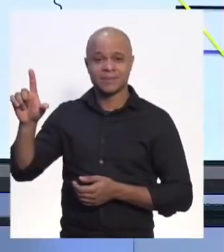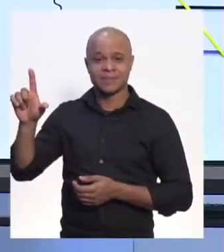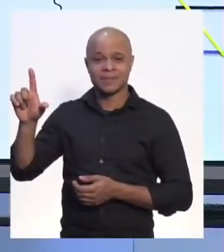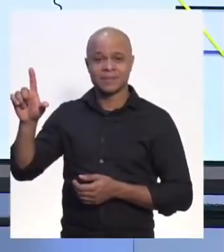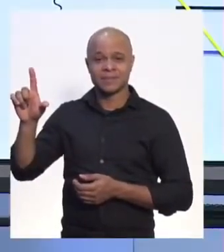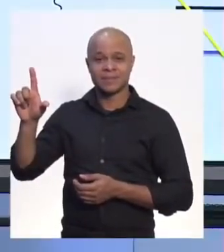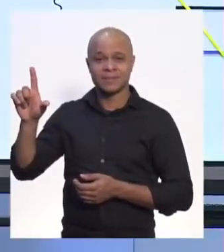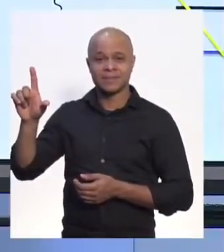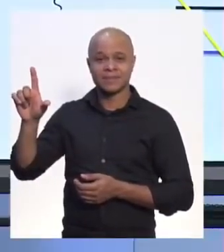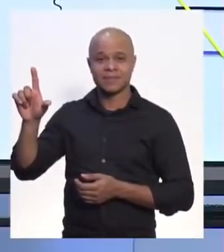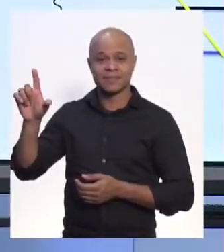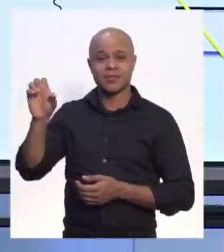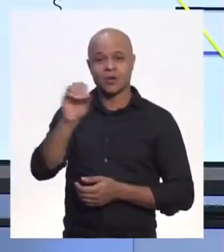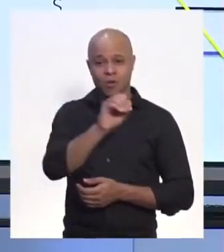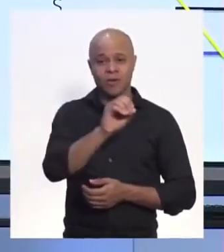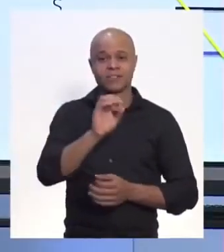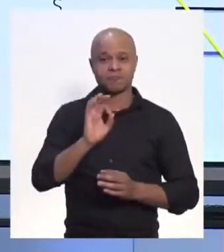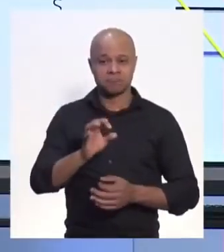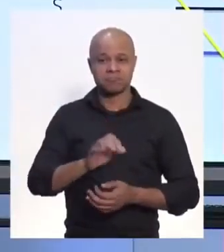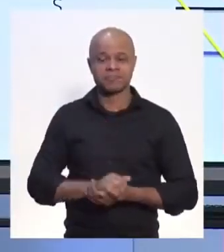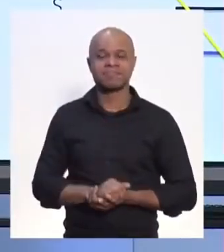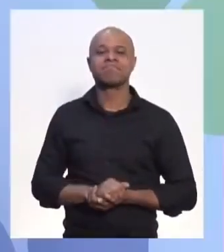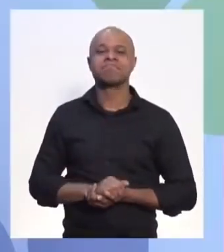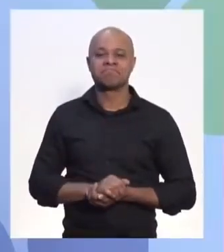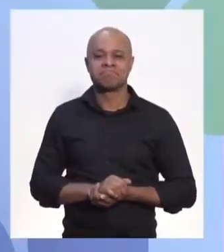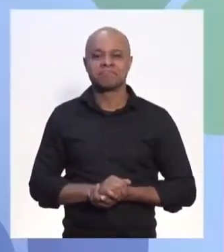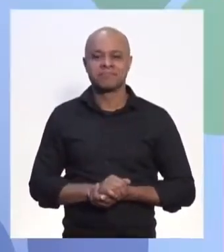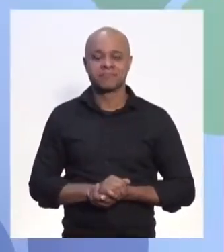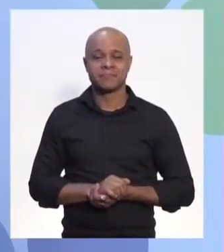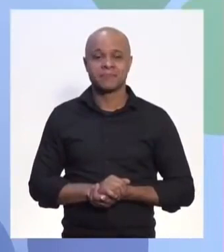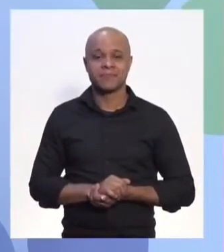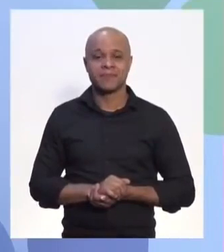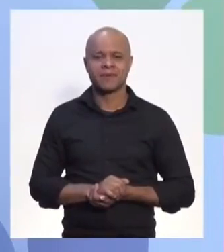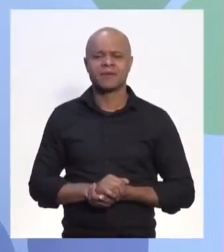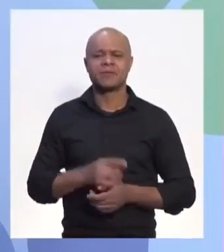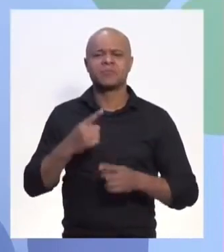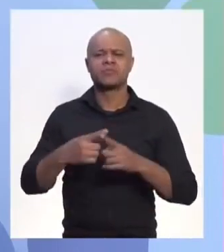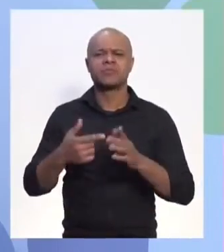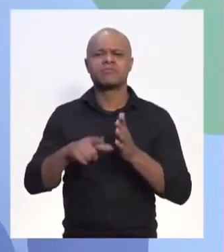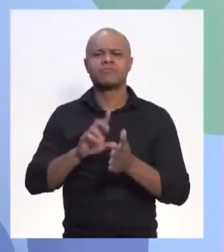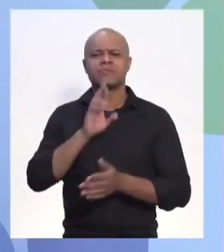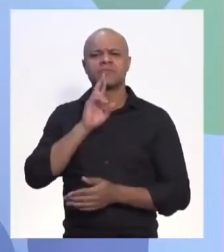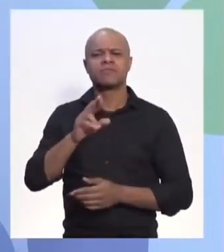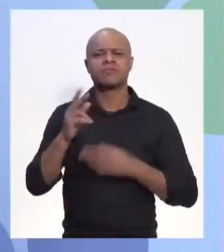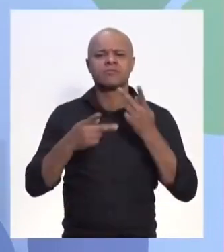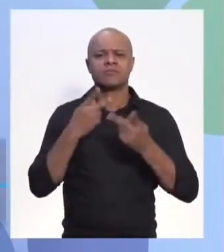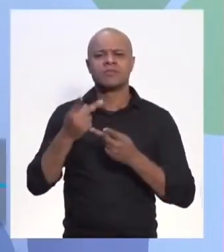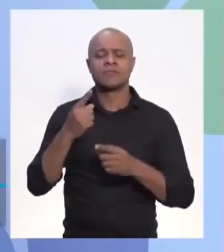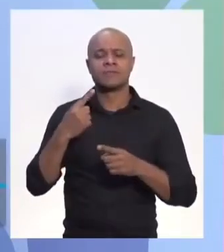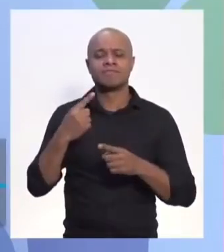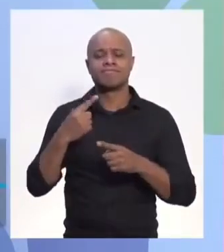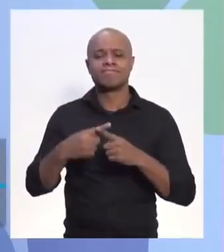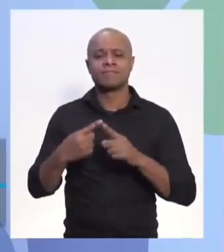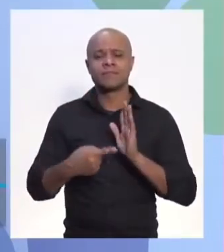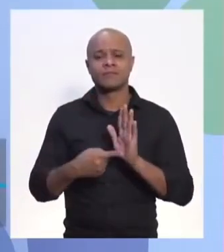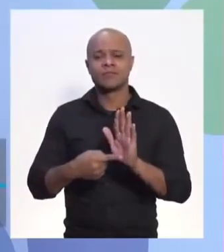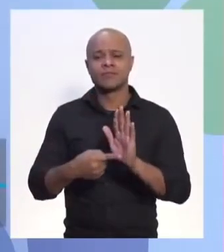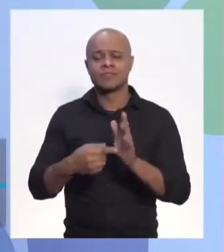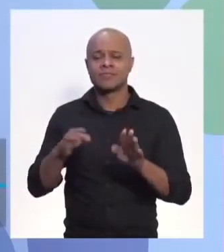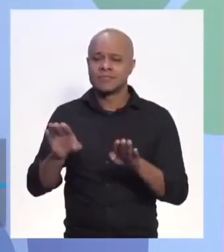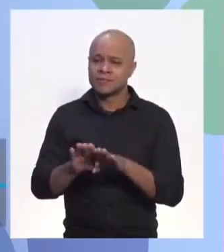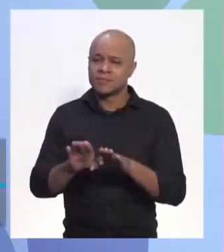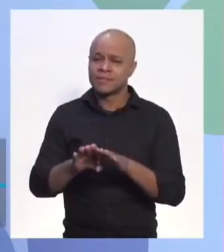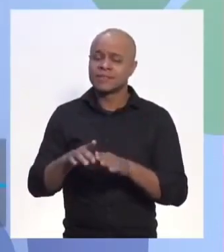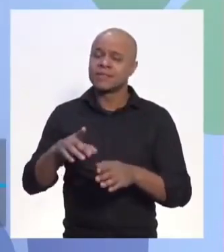No oeste. Pronto, né? É fácil. E por que a gente fez isso antes de eu falar as respostas? Porque eu vou mostrar para você, vou falar para você, Osmar, que